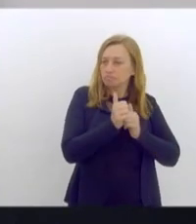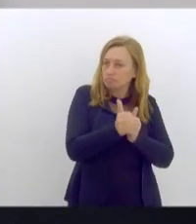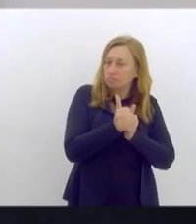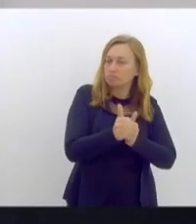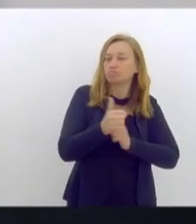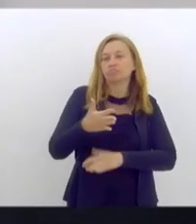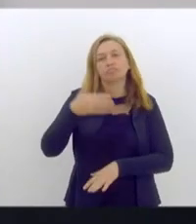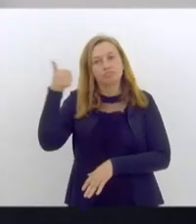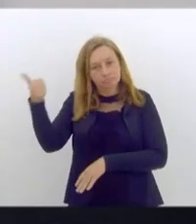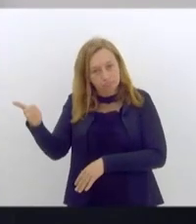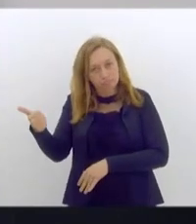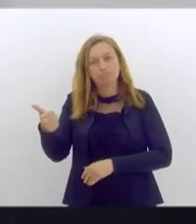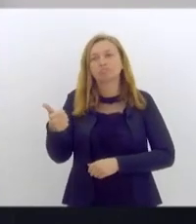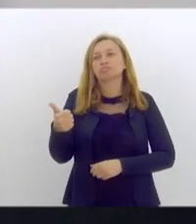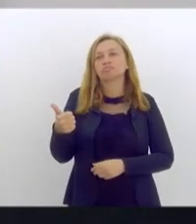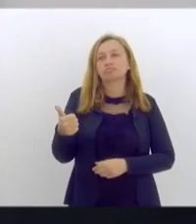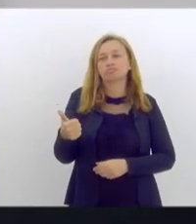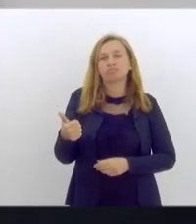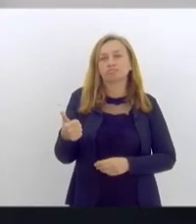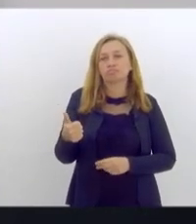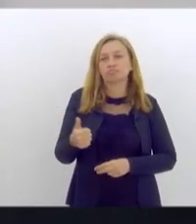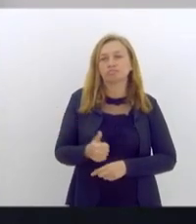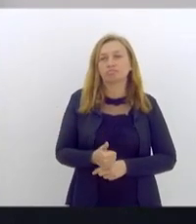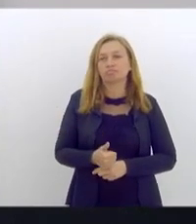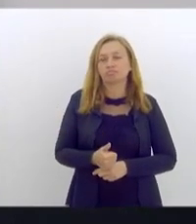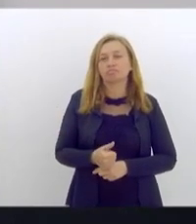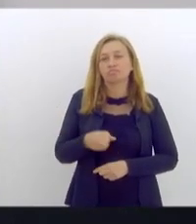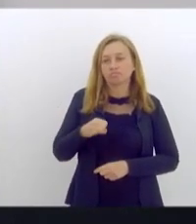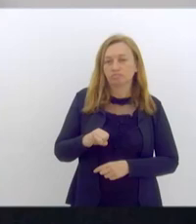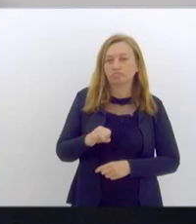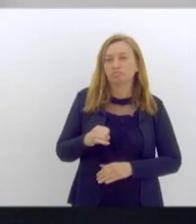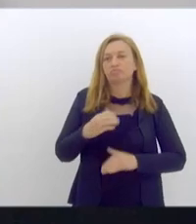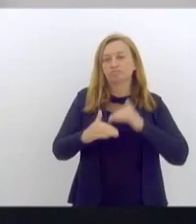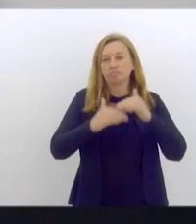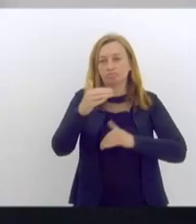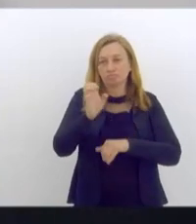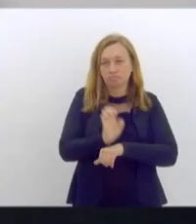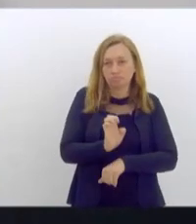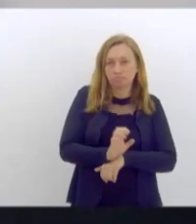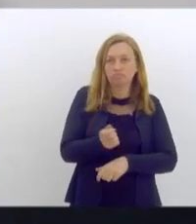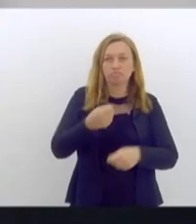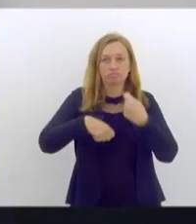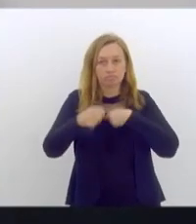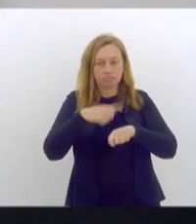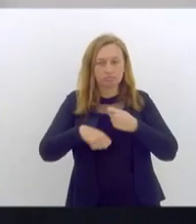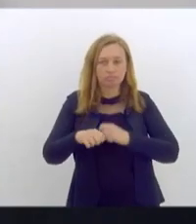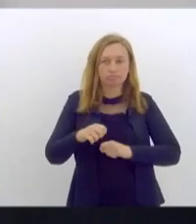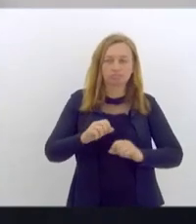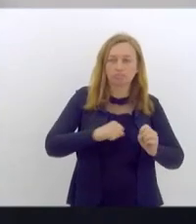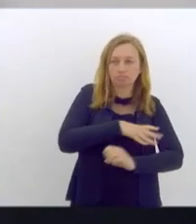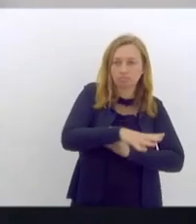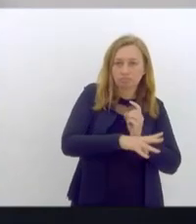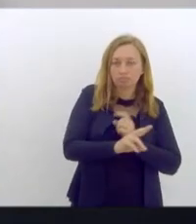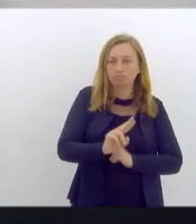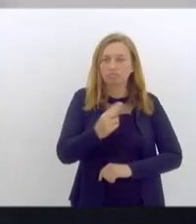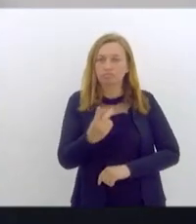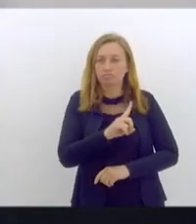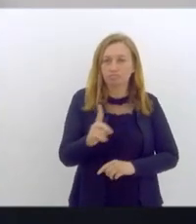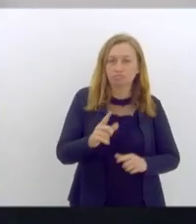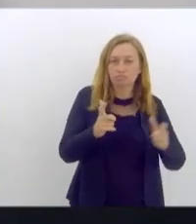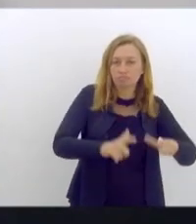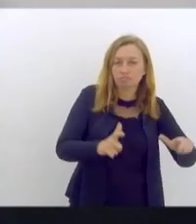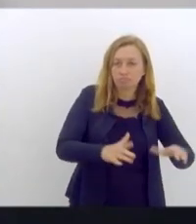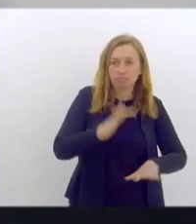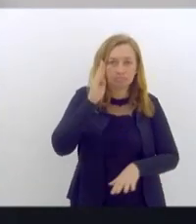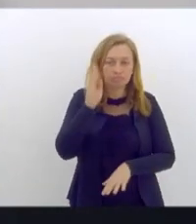muito melhor seu ponto de vista seu estado está se desenvolvendo econômico socialmente ou não que regiões são as prioridades